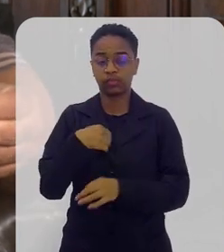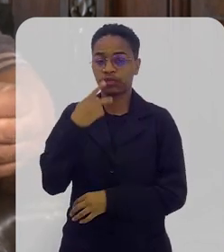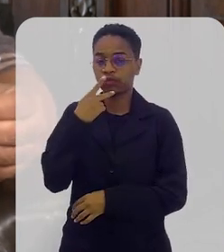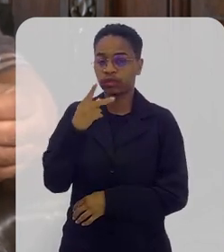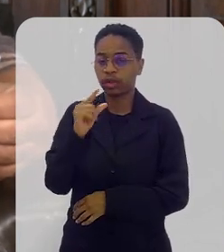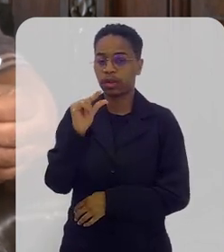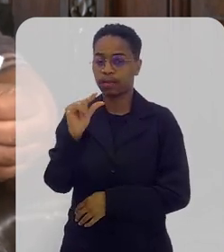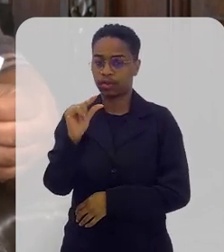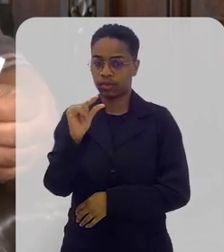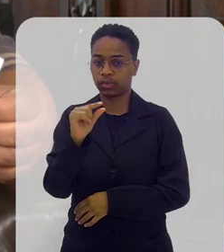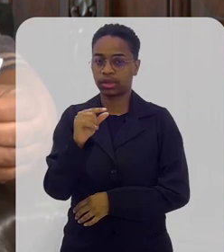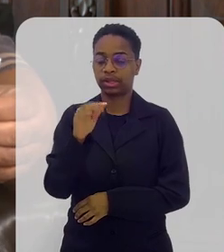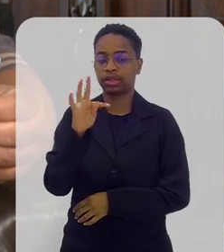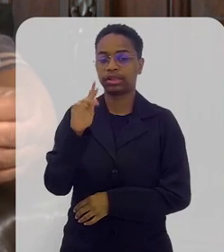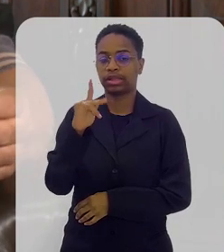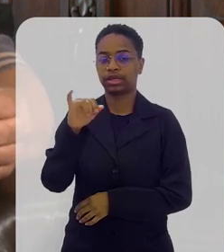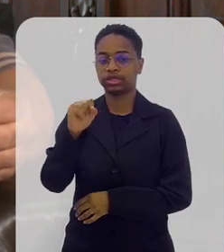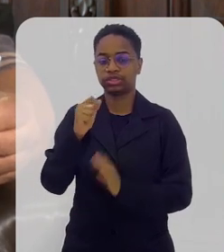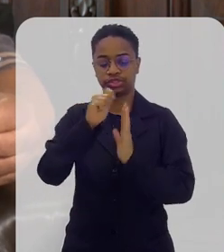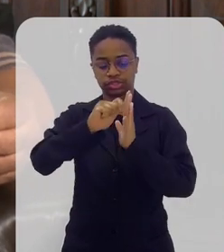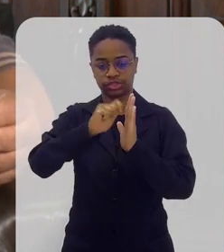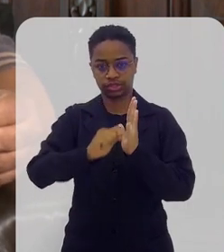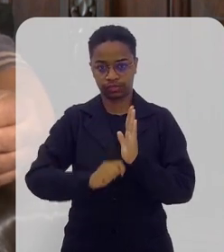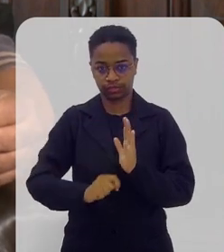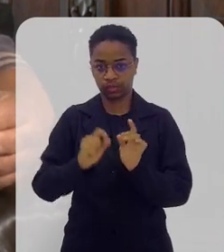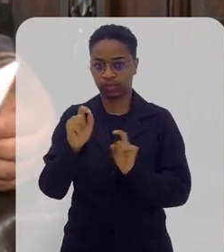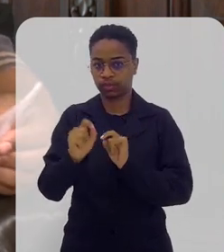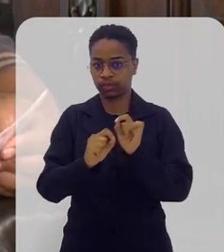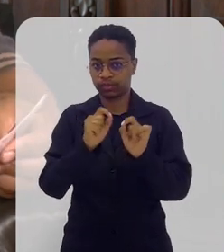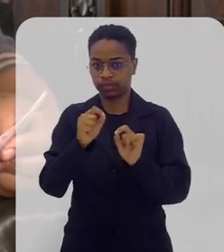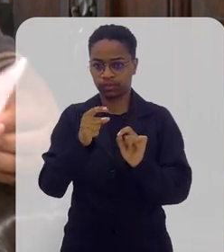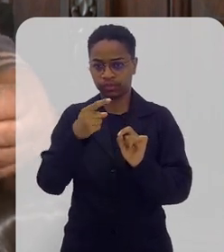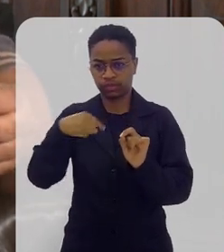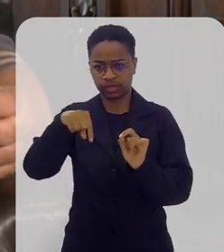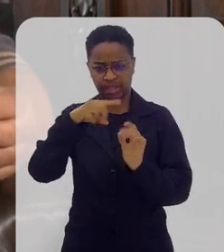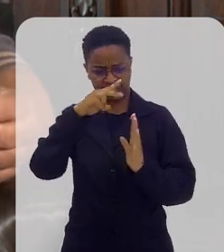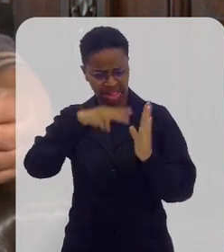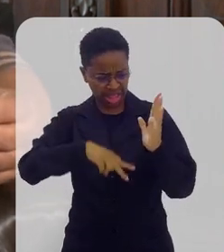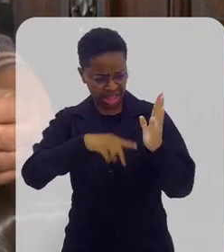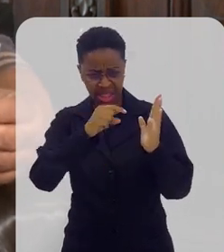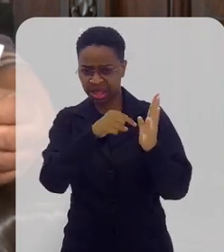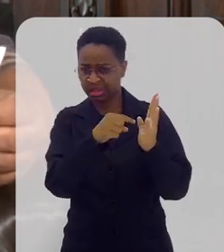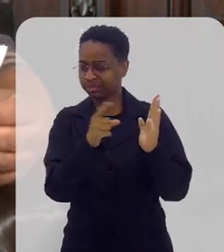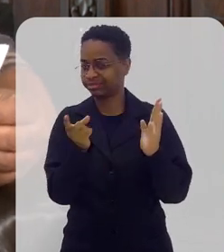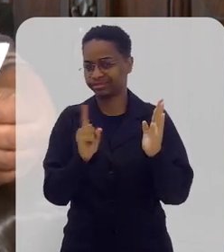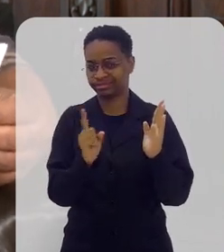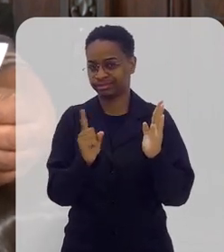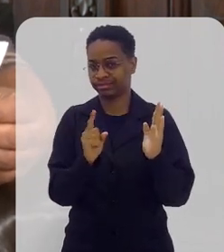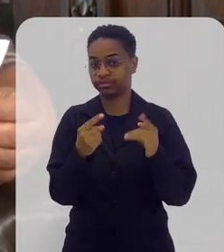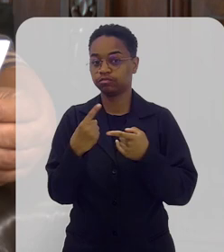aqui. Thaís escreveu aqui na ficha técnica. Depois ela reclama, Júlio, se não lê a minha ficha técnica.